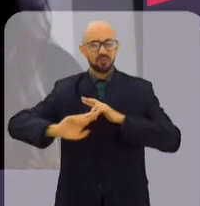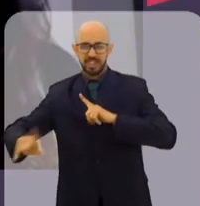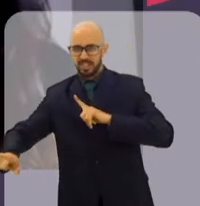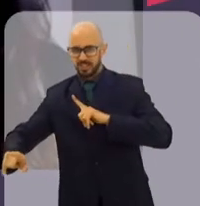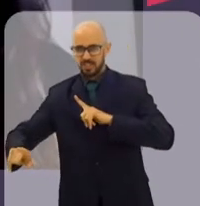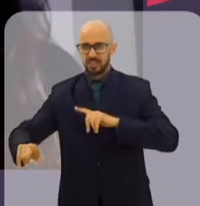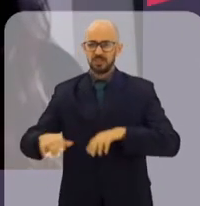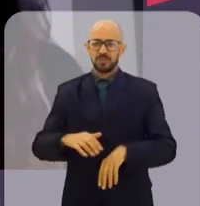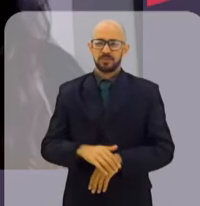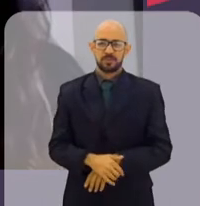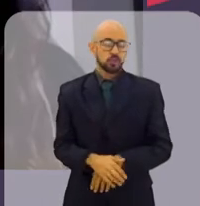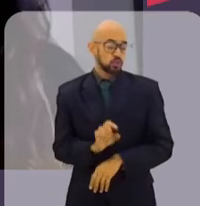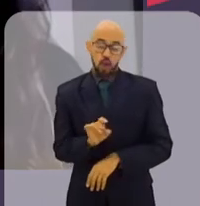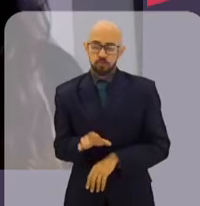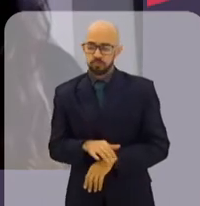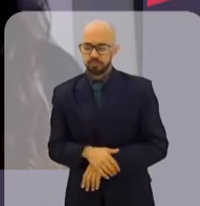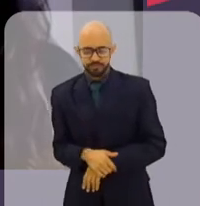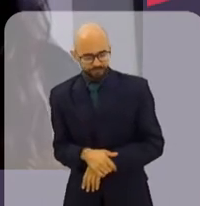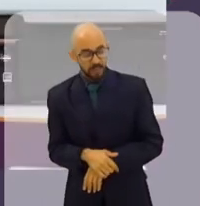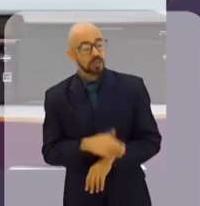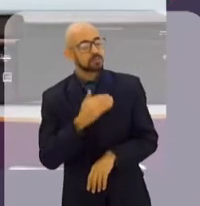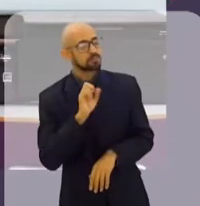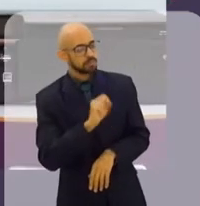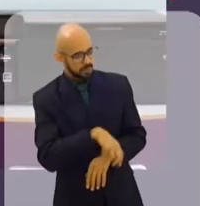diferente. Sim.